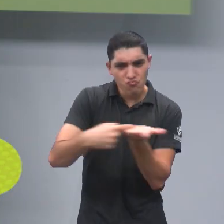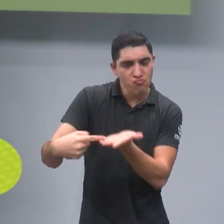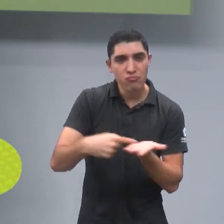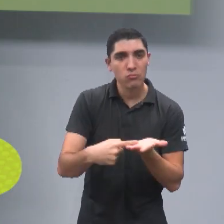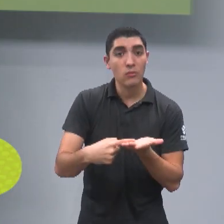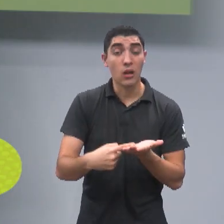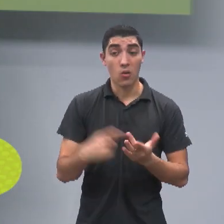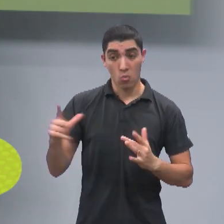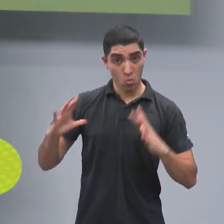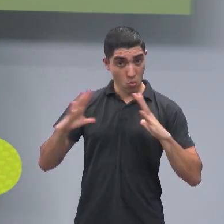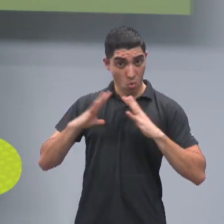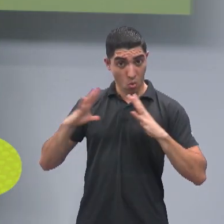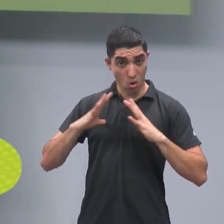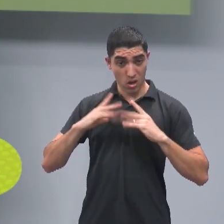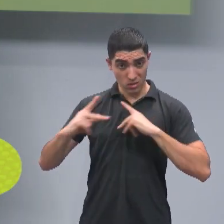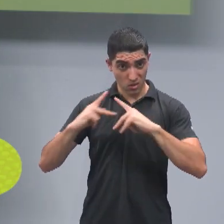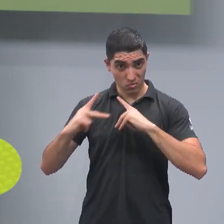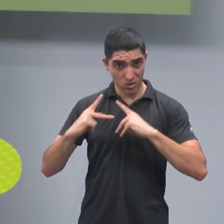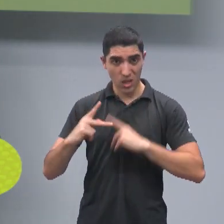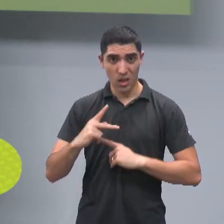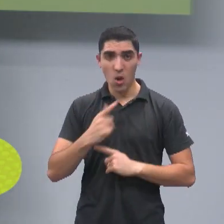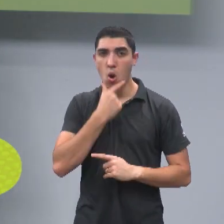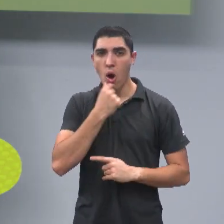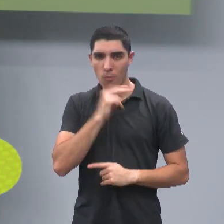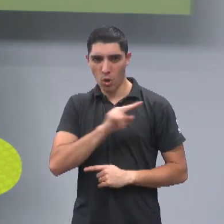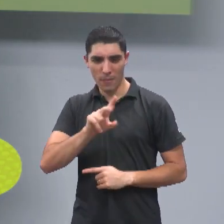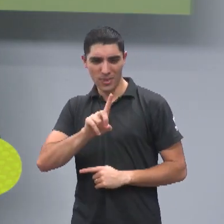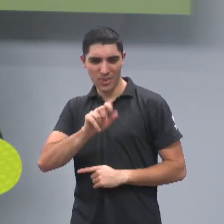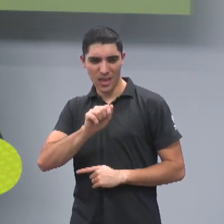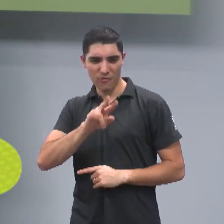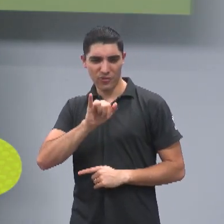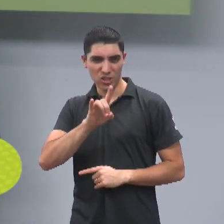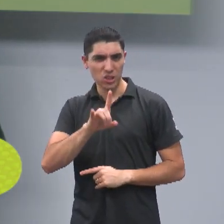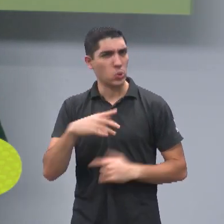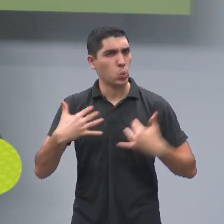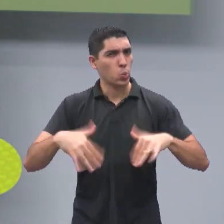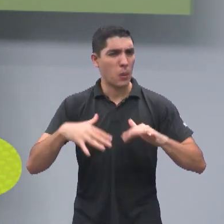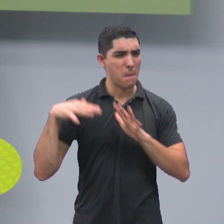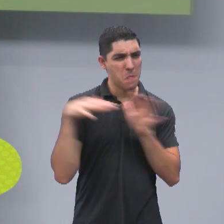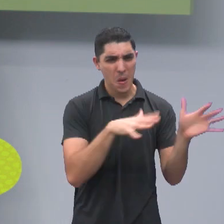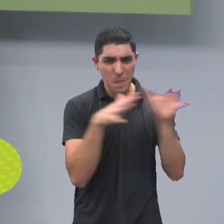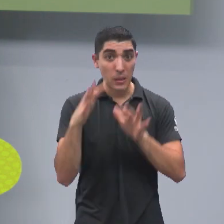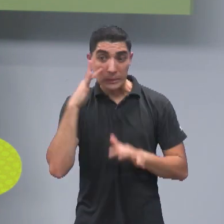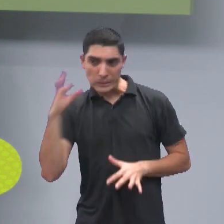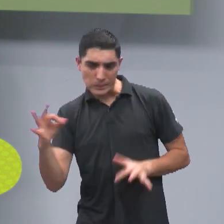David teve que fazer boas defesas, muitas delas com reflexo. Então,